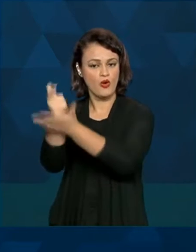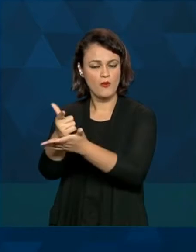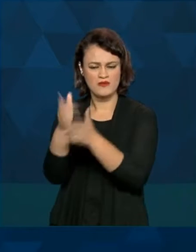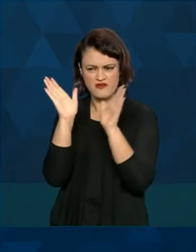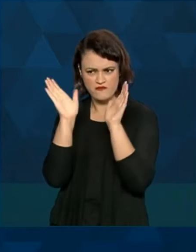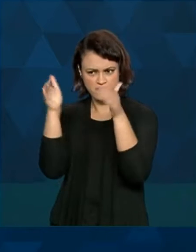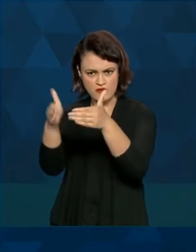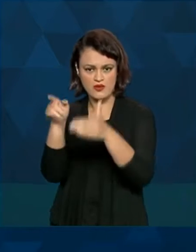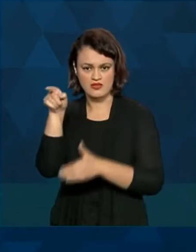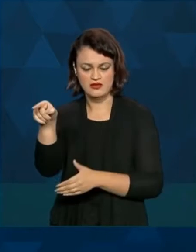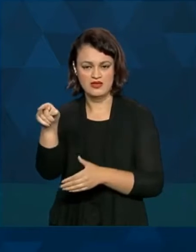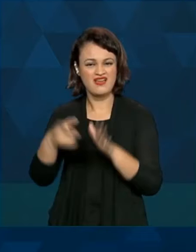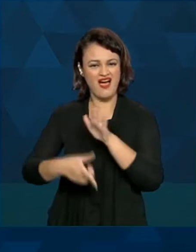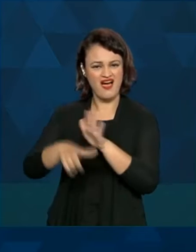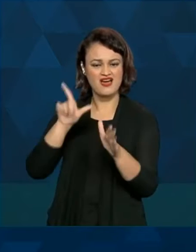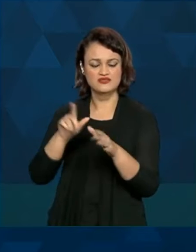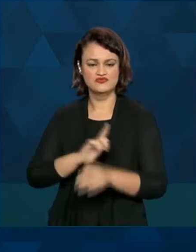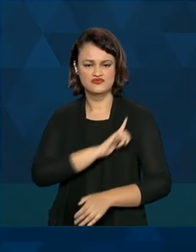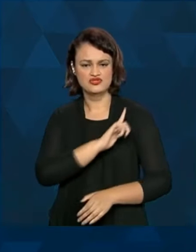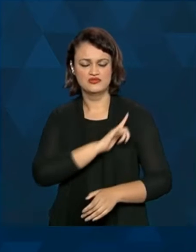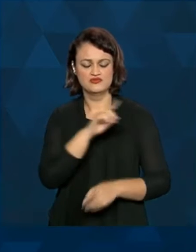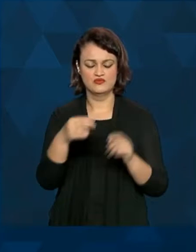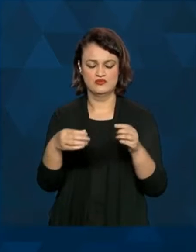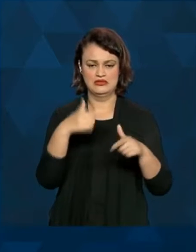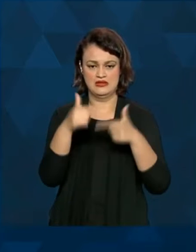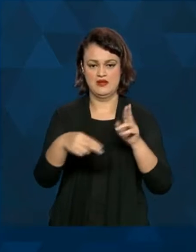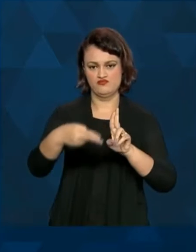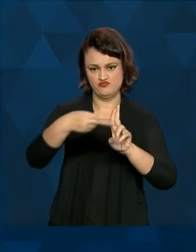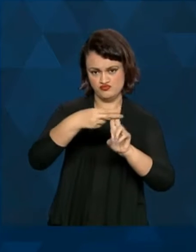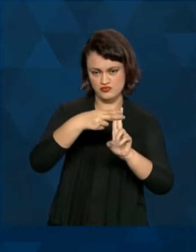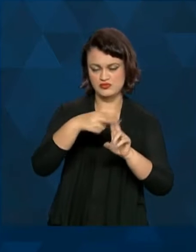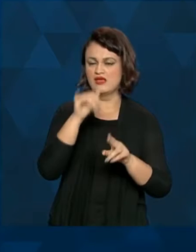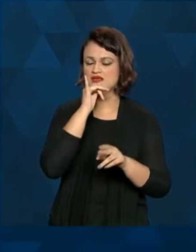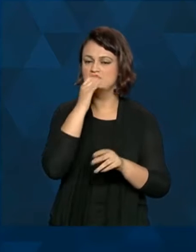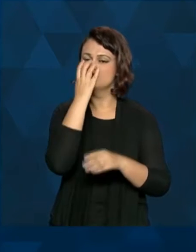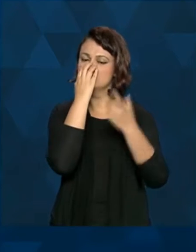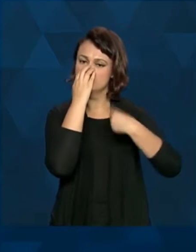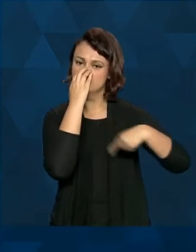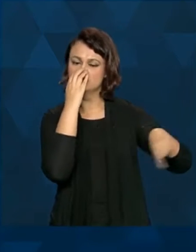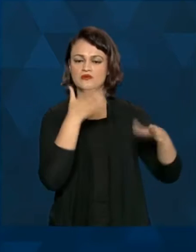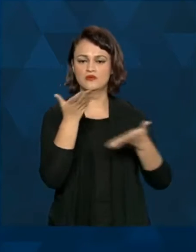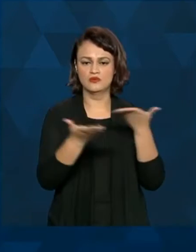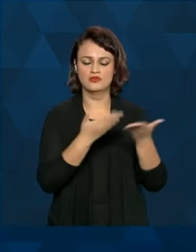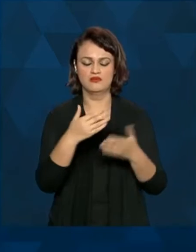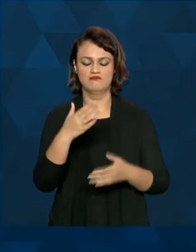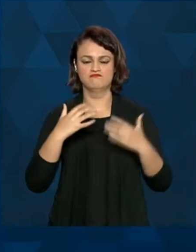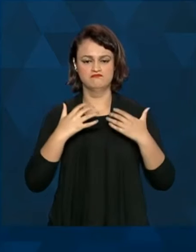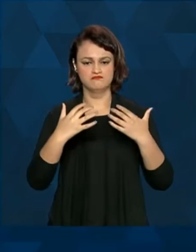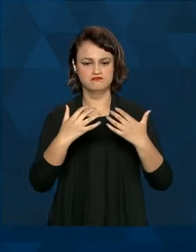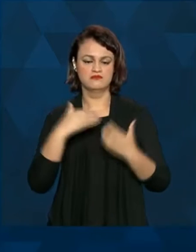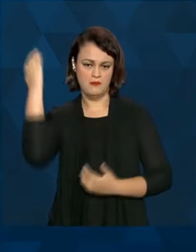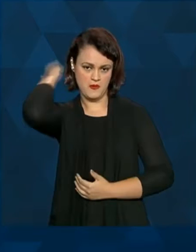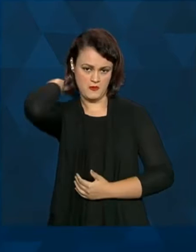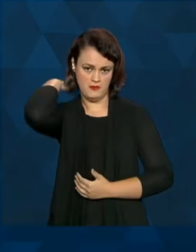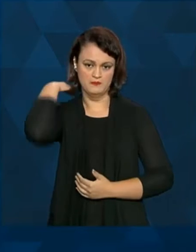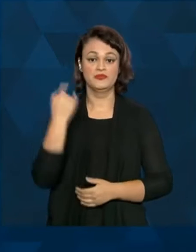centralizadas, anteriormente feitas pelos gestores locais do SUS, como, por exemplo, ventiladores pulmonares. De 1º de